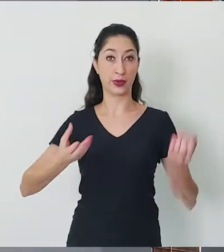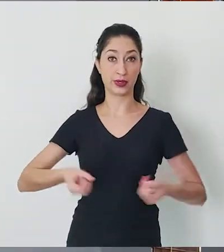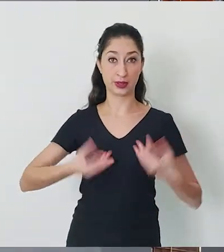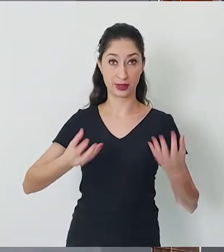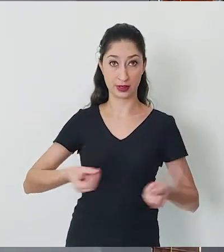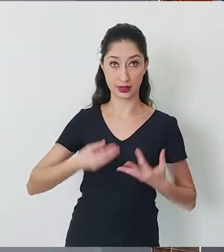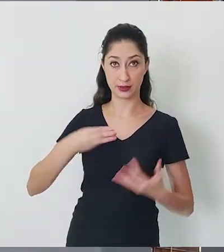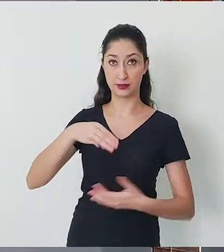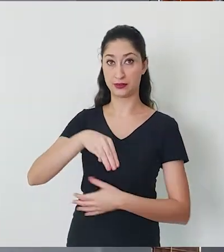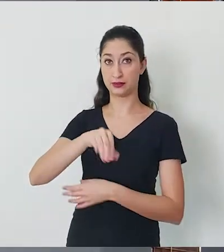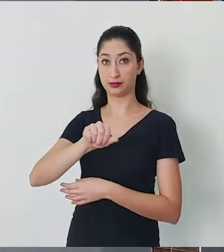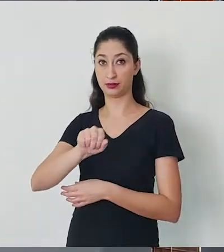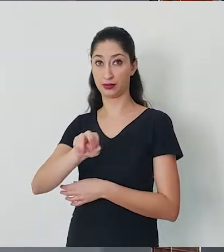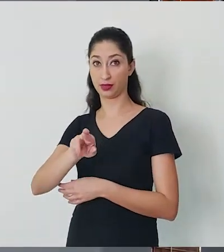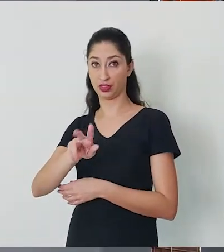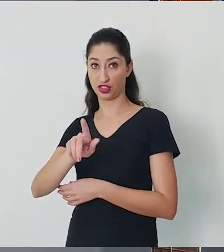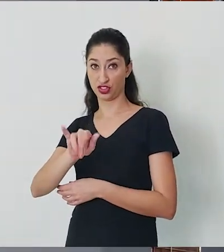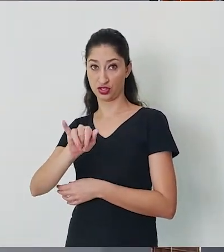poesia marginal,